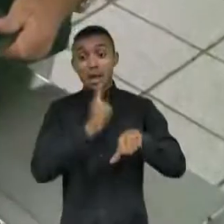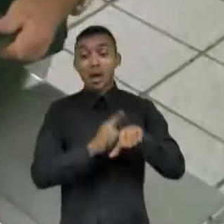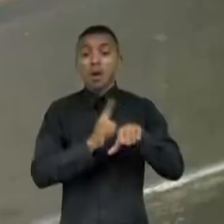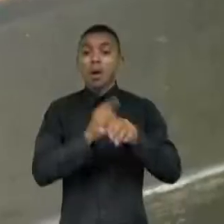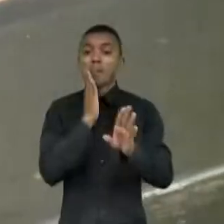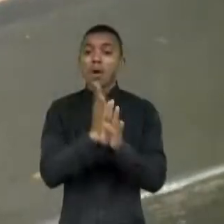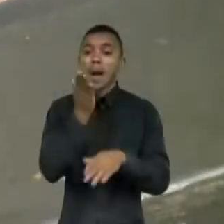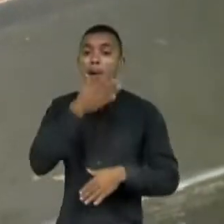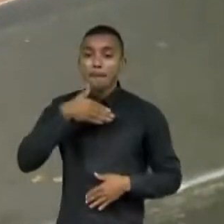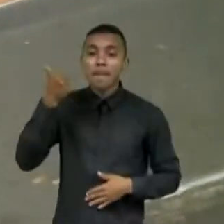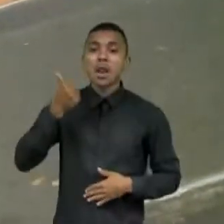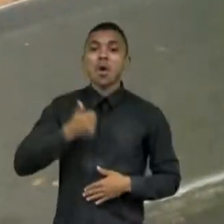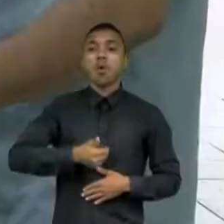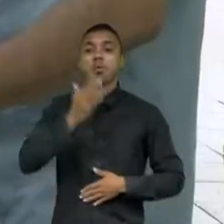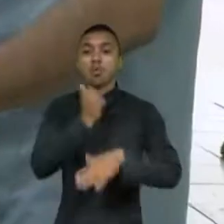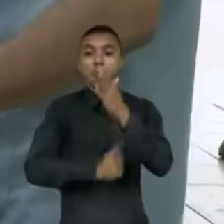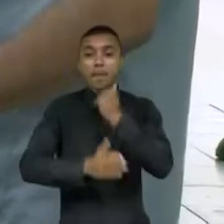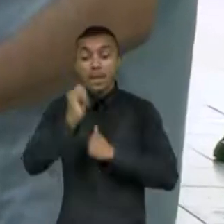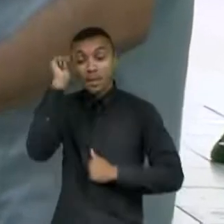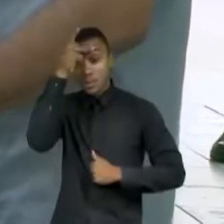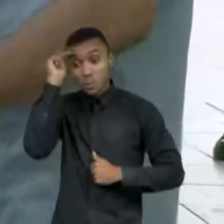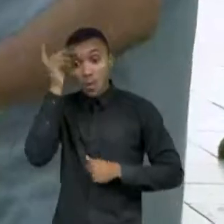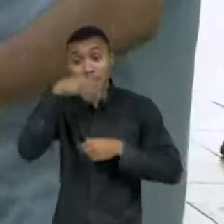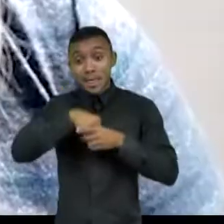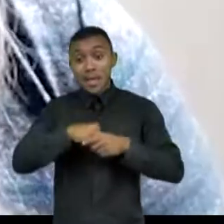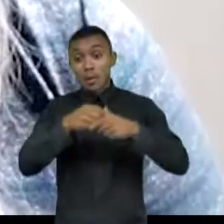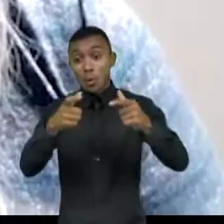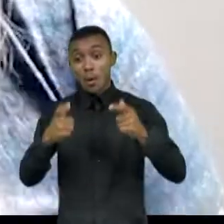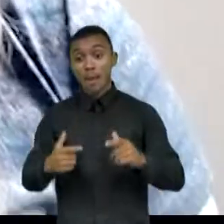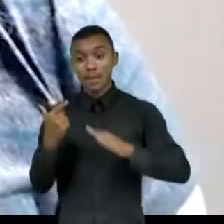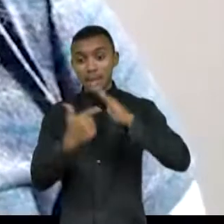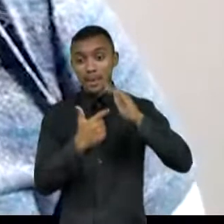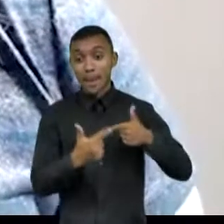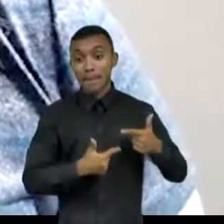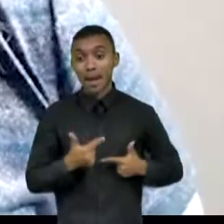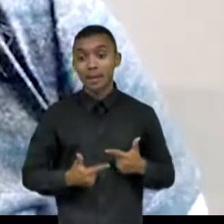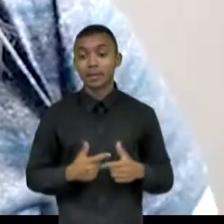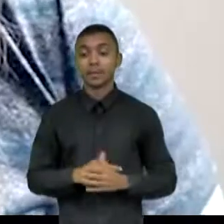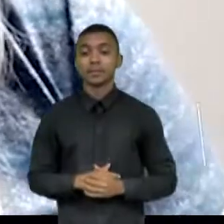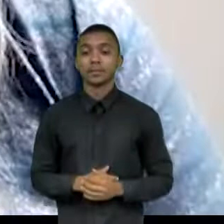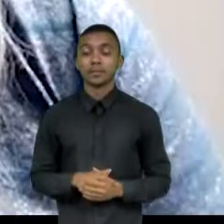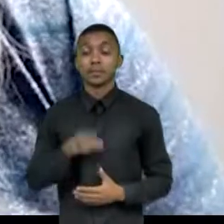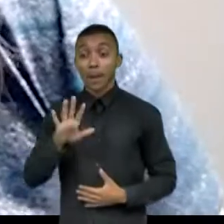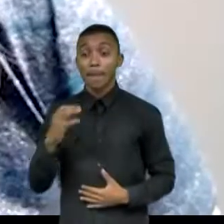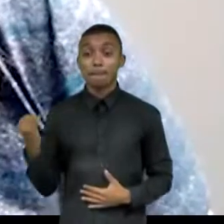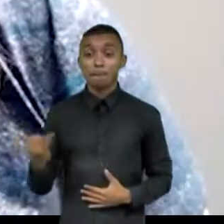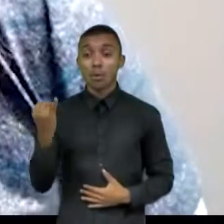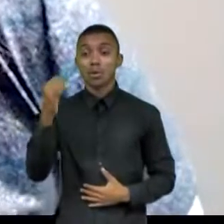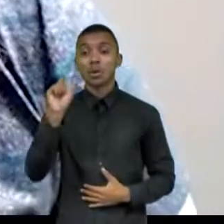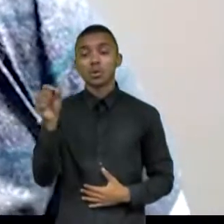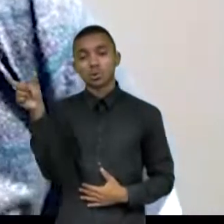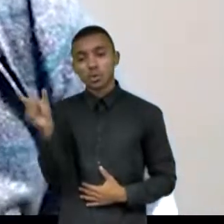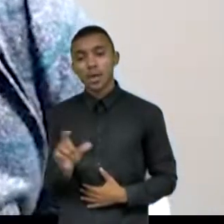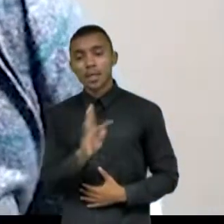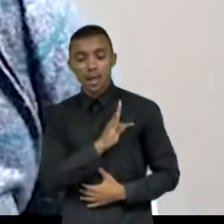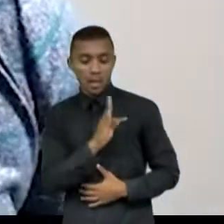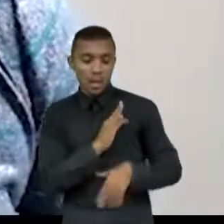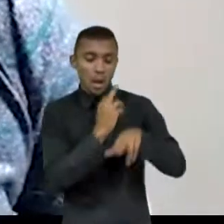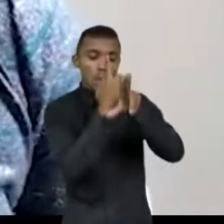melhor alimentação das pessoas que ali trabalham. Realmente é muito importante a presença de um técnico